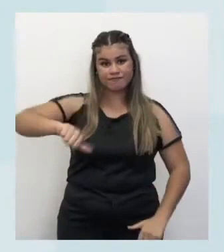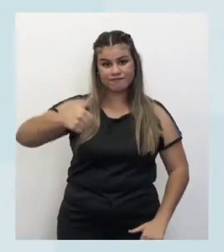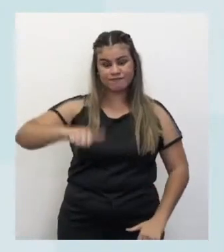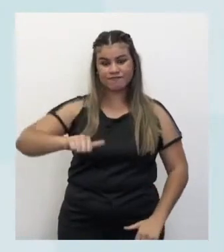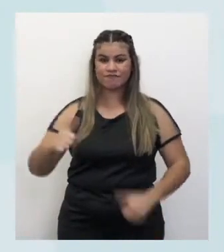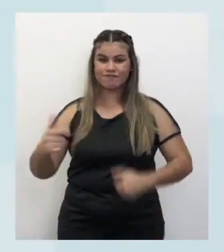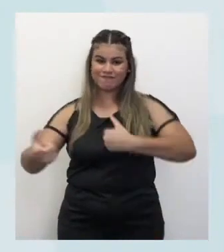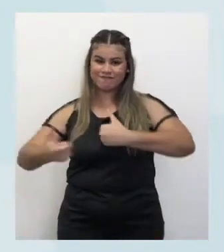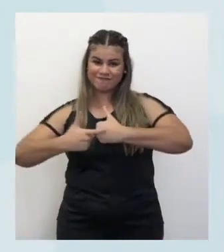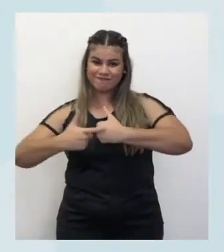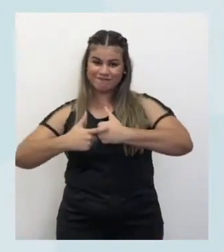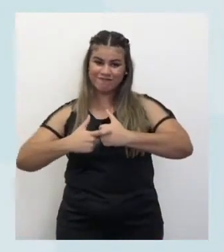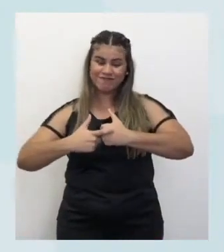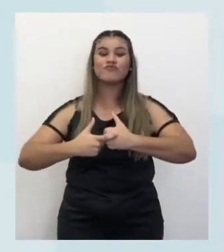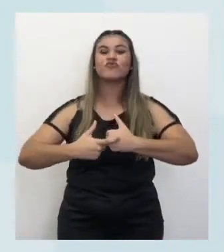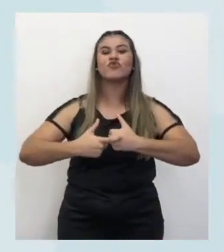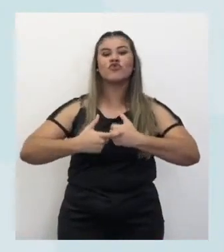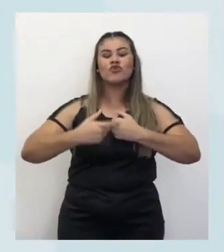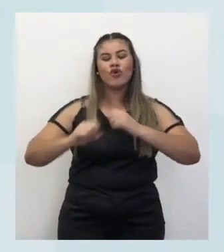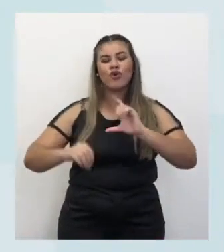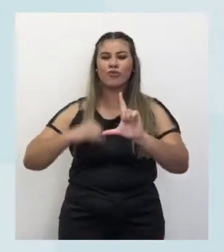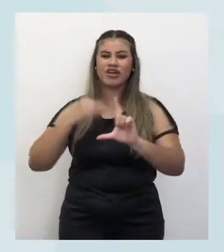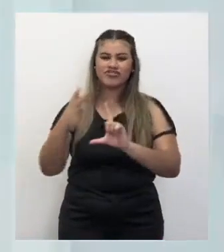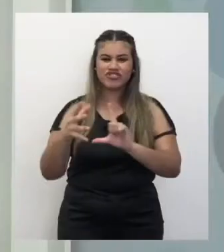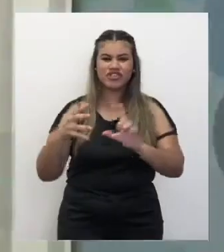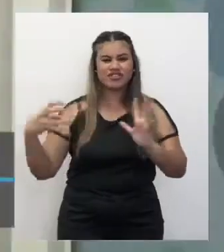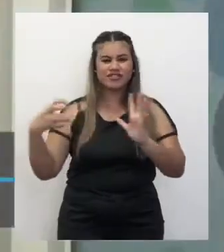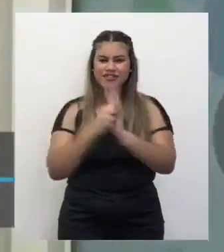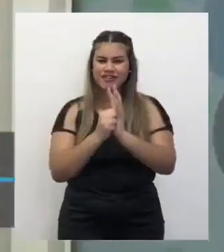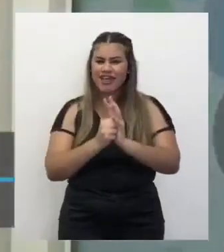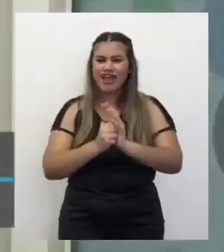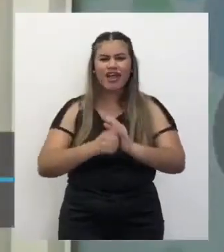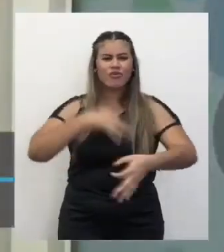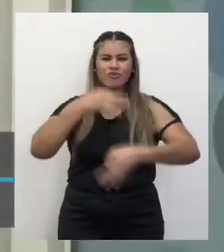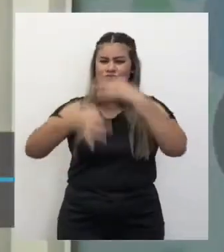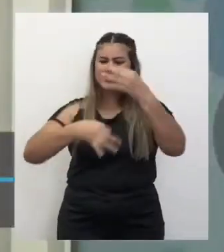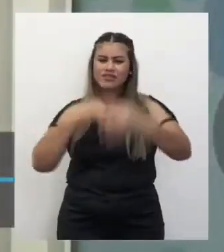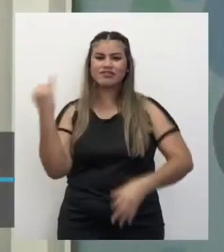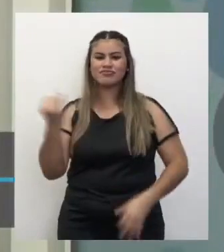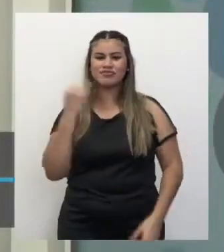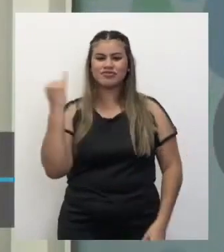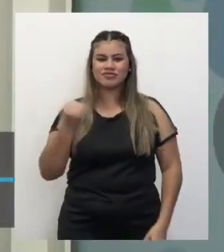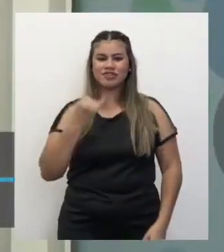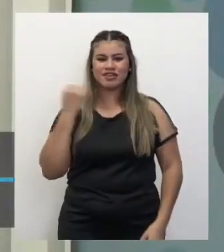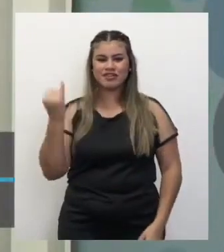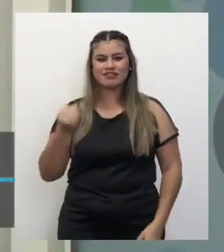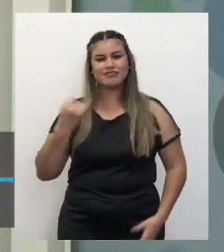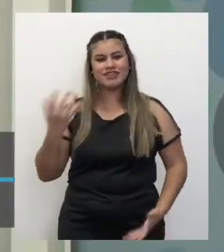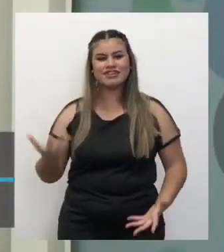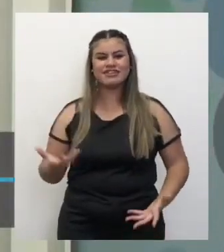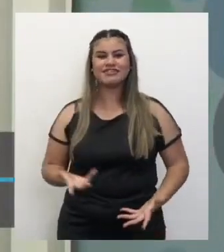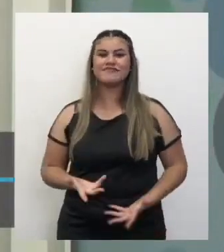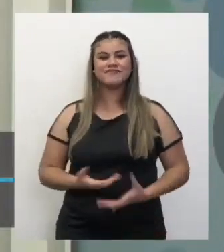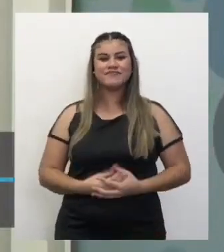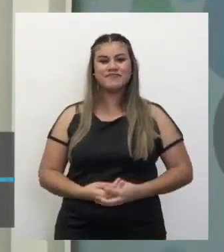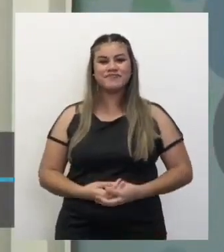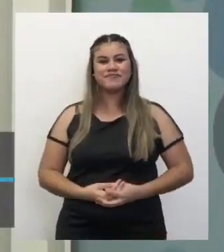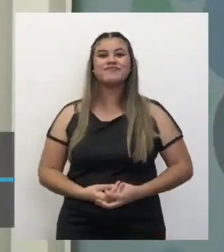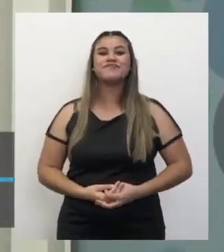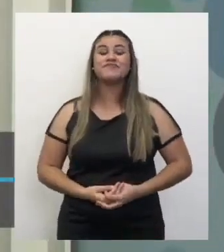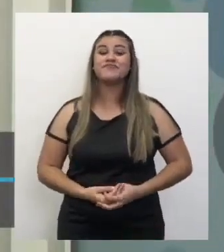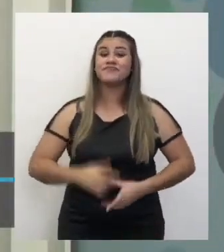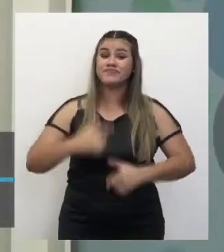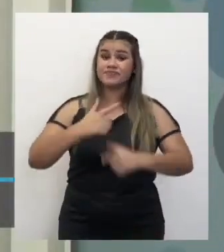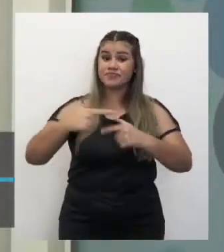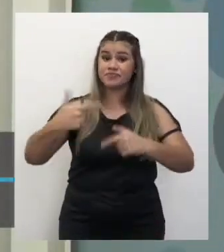like, curte, compartilha, se inscreva no canal, diga o que você achou para nós, sua opinião é muito importante para nós. Não esqueça também que a semana que